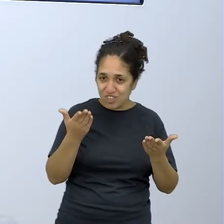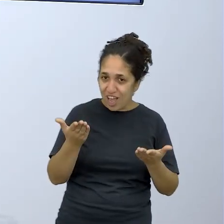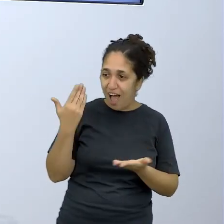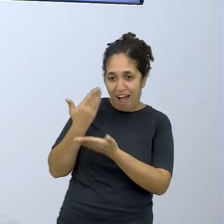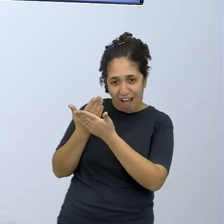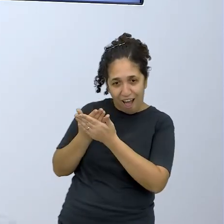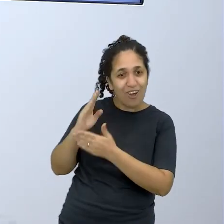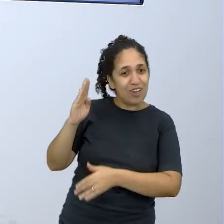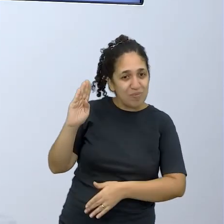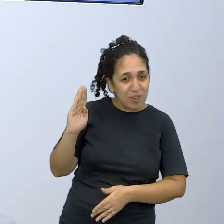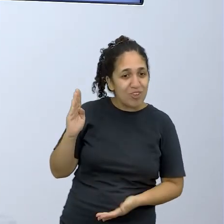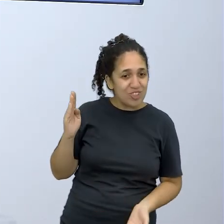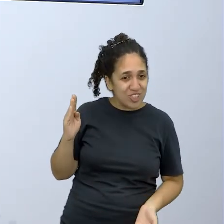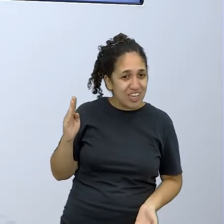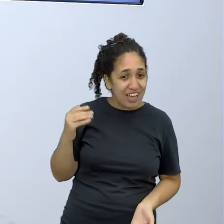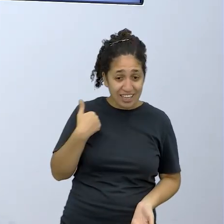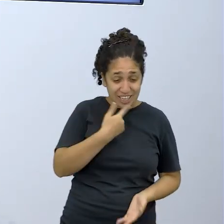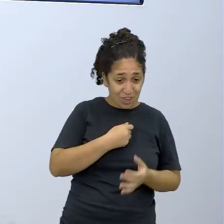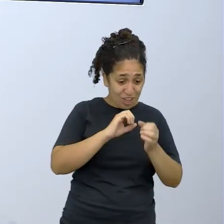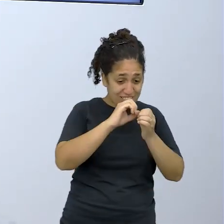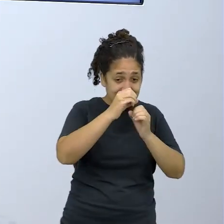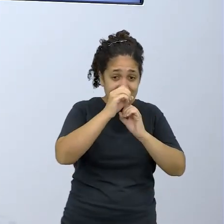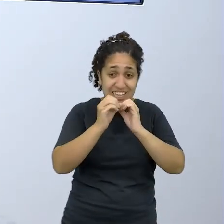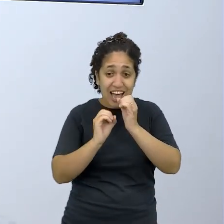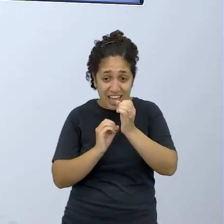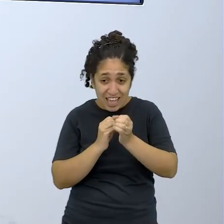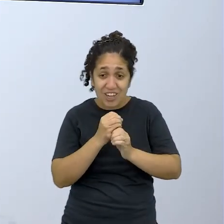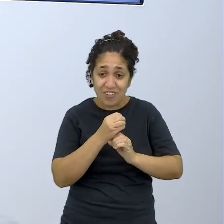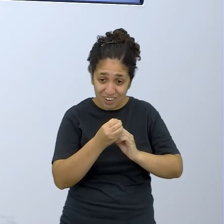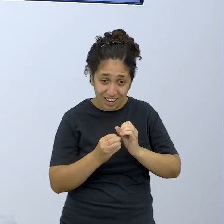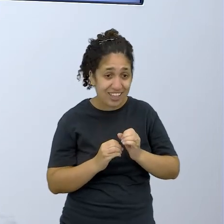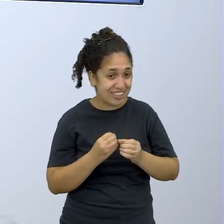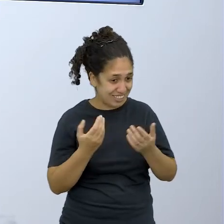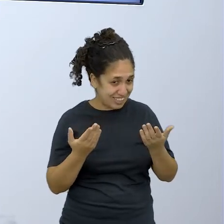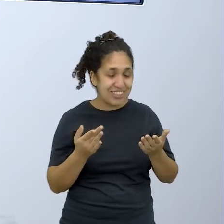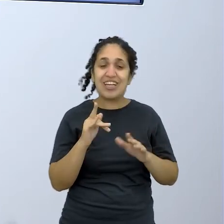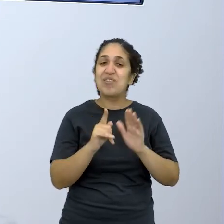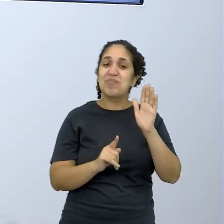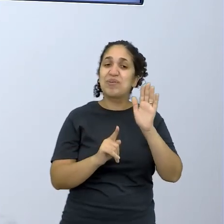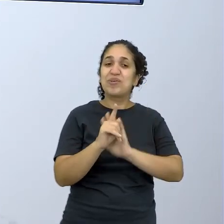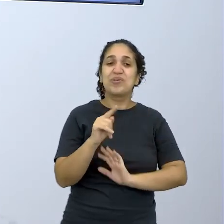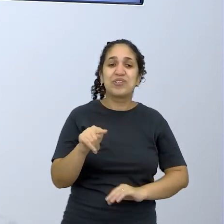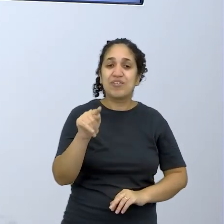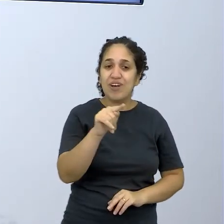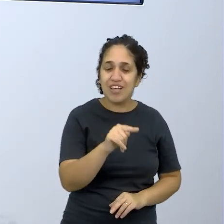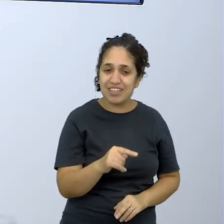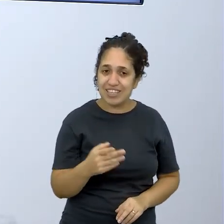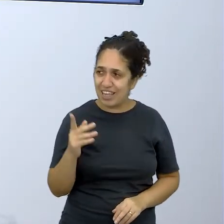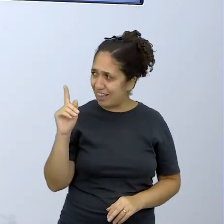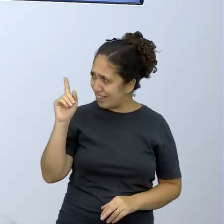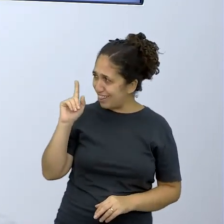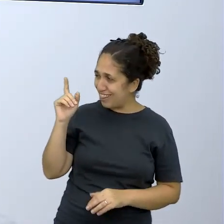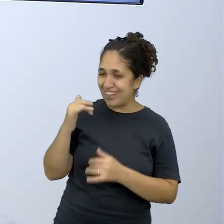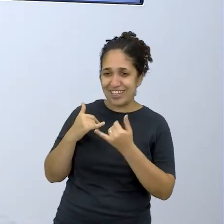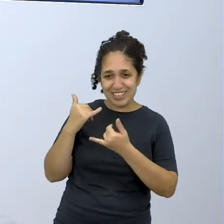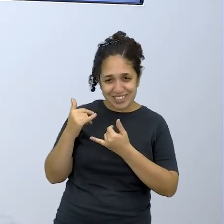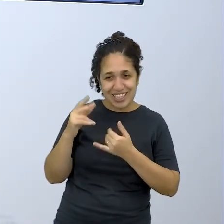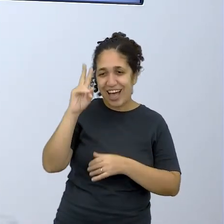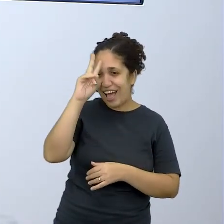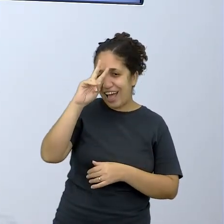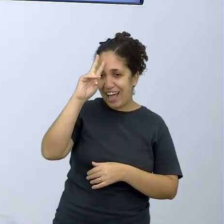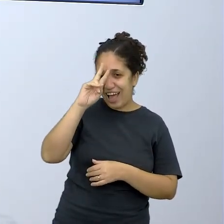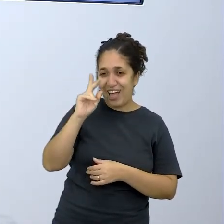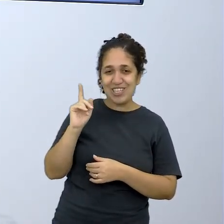biologia que nós somos formados por células, não é verdade? Aí eu te pergunto, Será que nessa brincadeira, nessa história